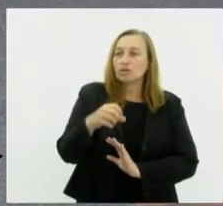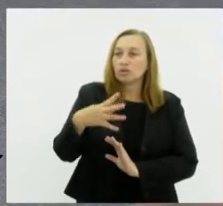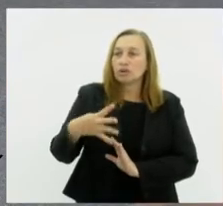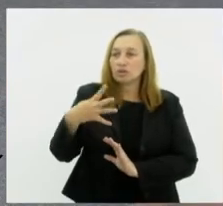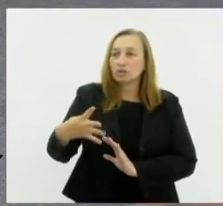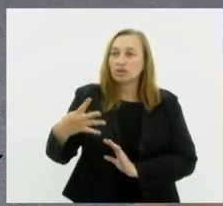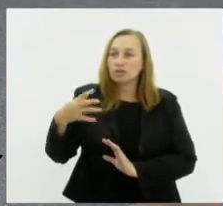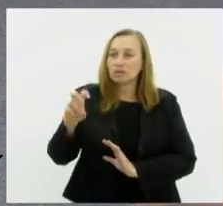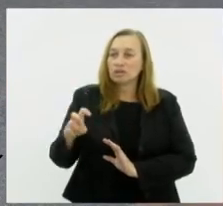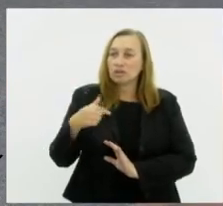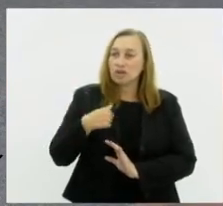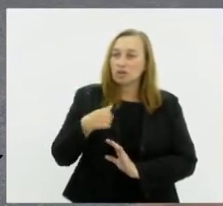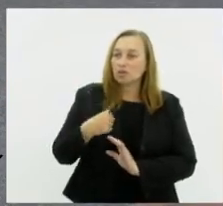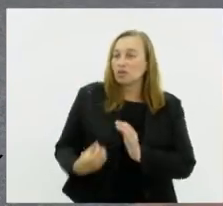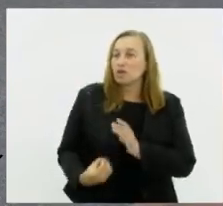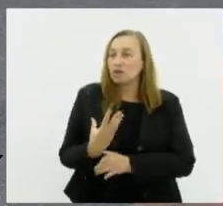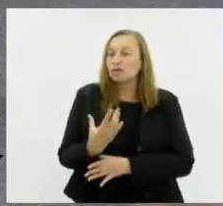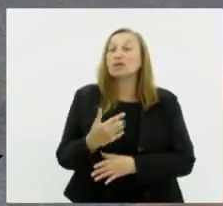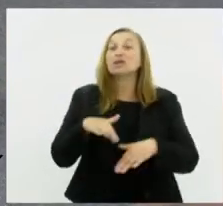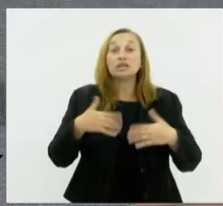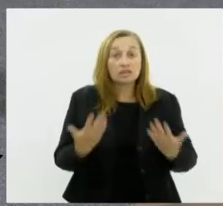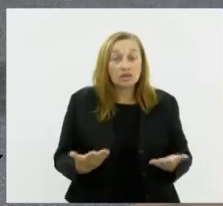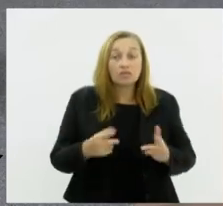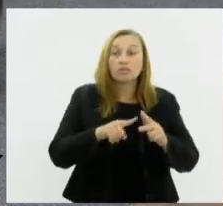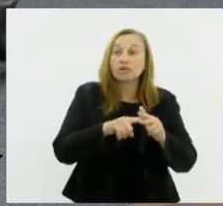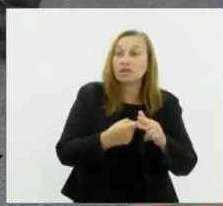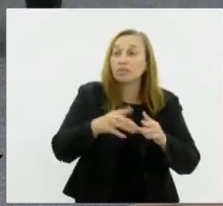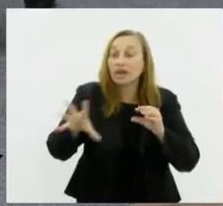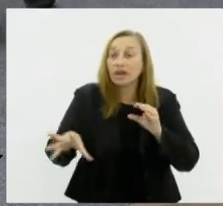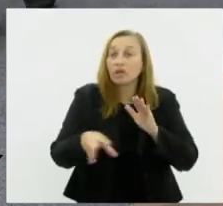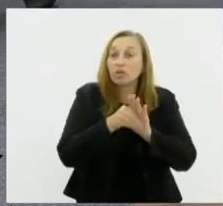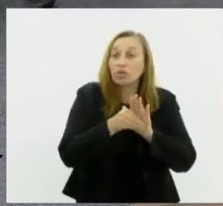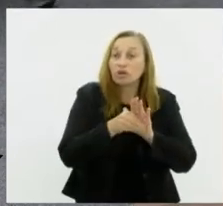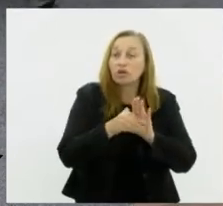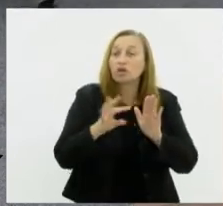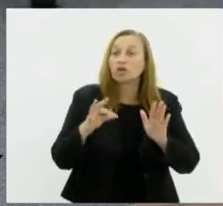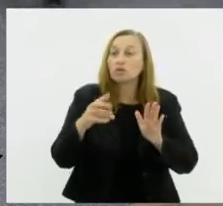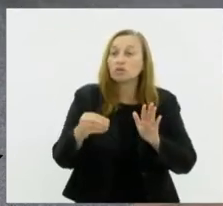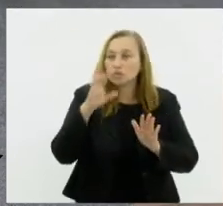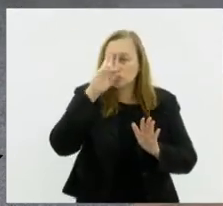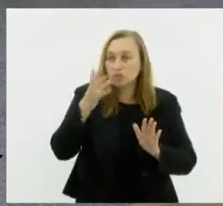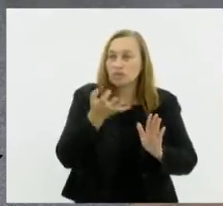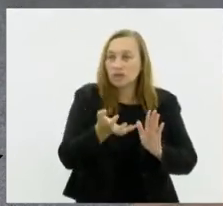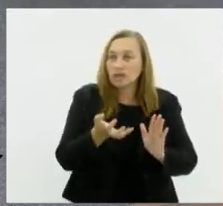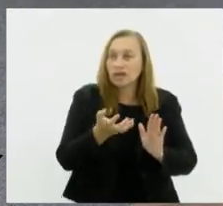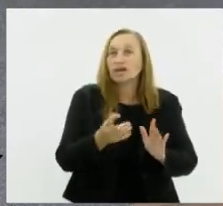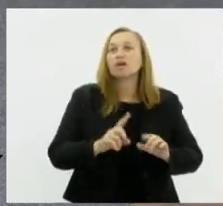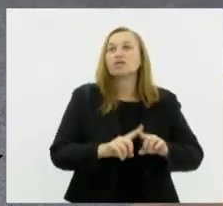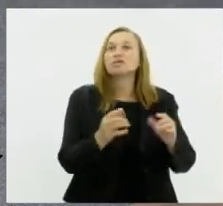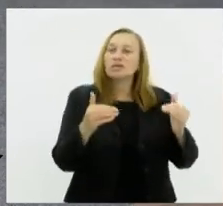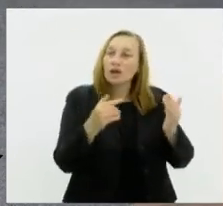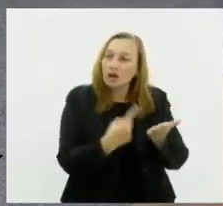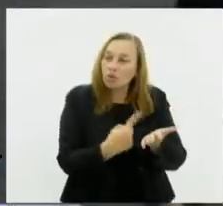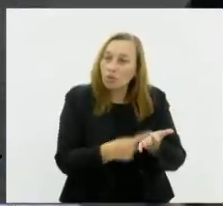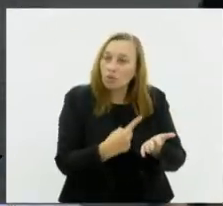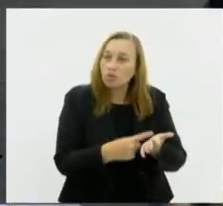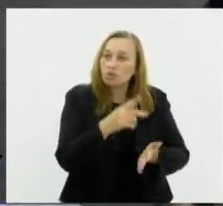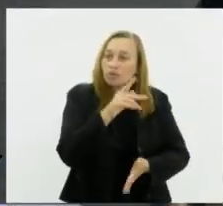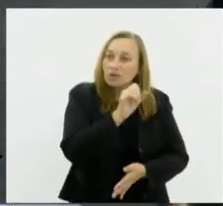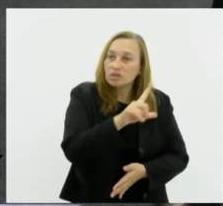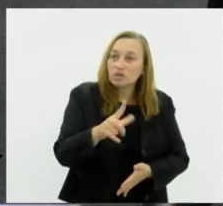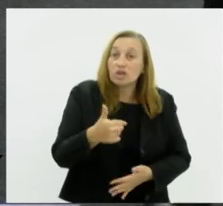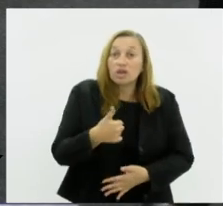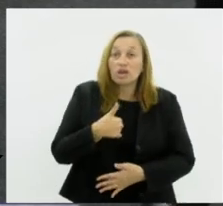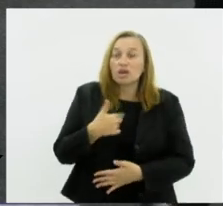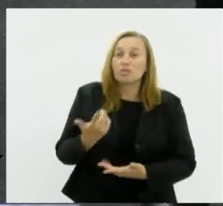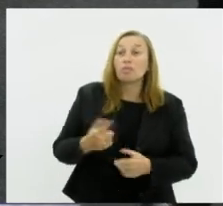autor. Então, a gente vai alterar para incluir o que Vossa Excelência quer. O senhor não fez acordo com o PSOL? Sim, não fez comigo. A